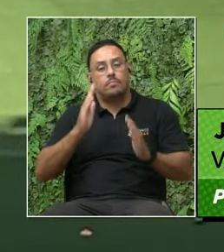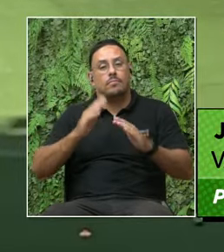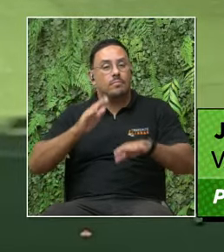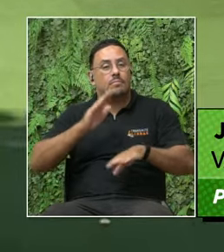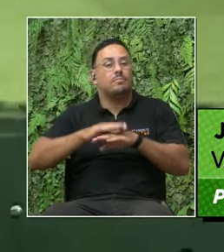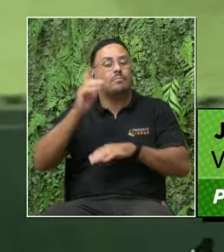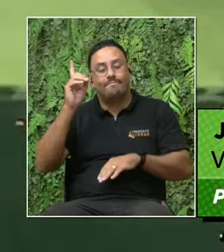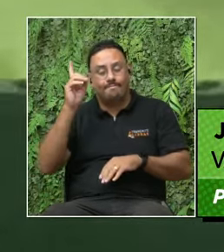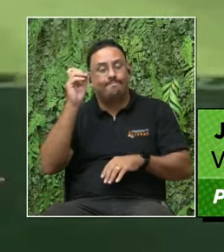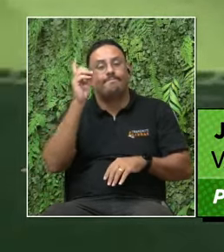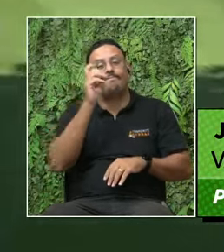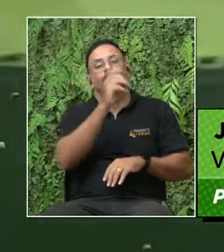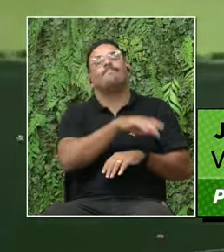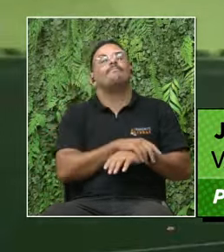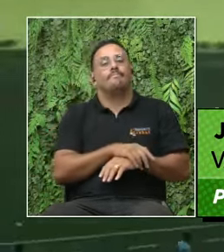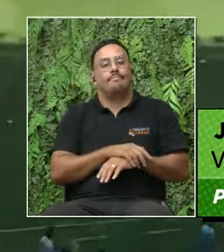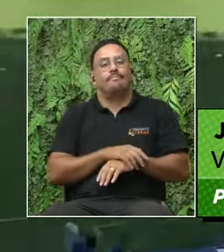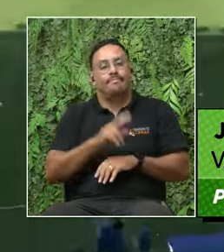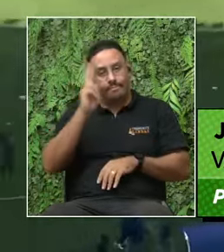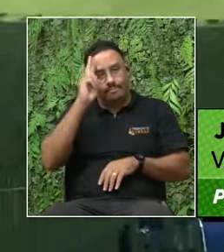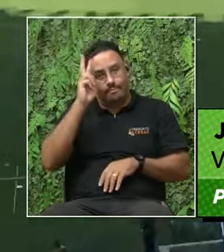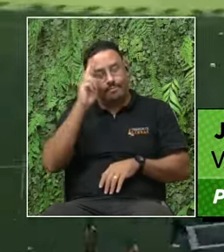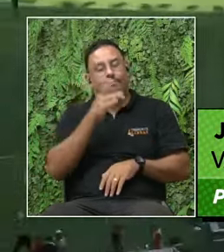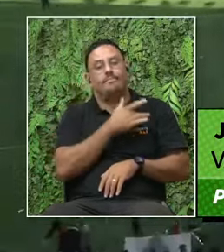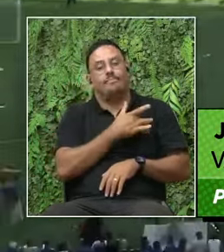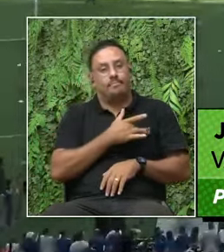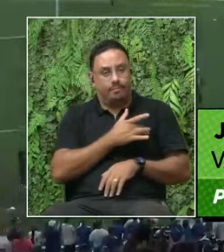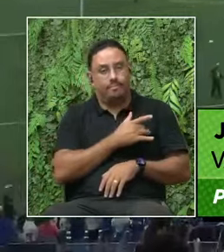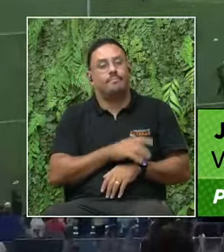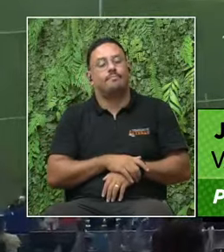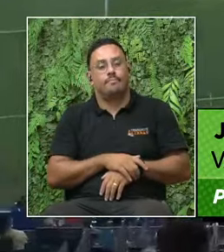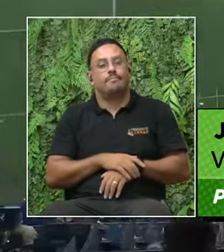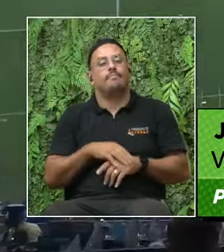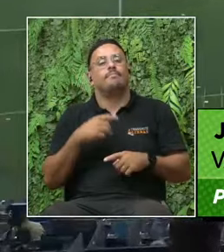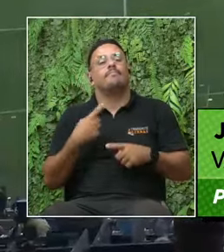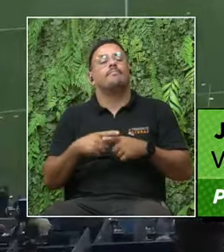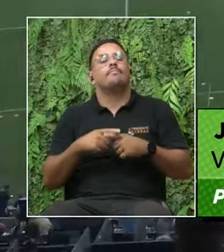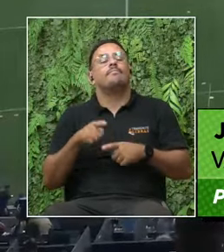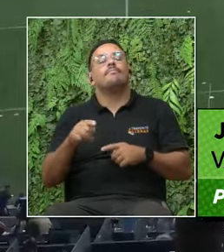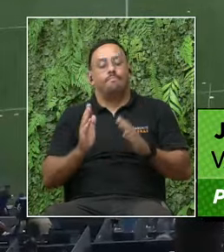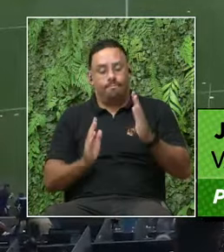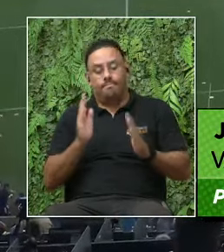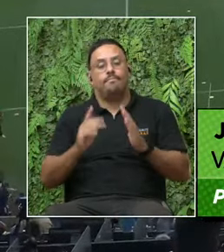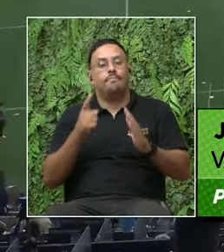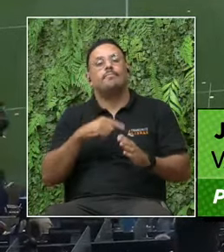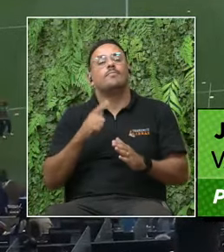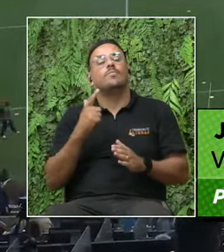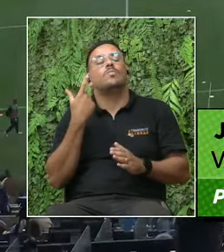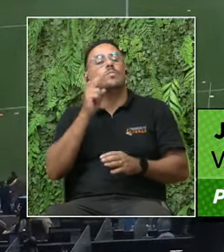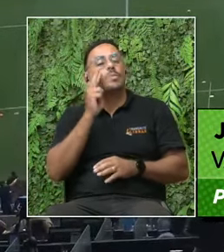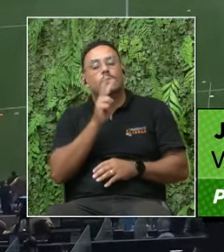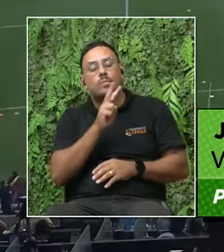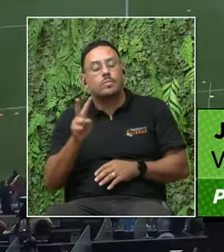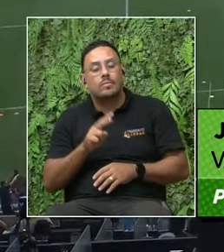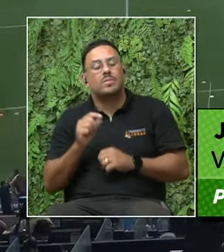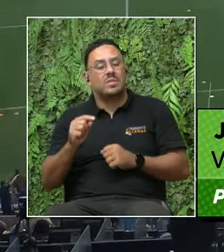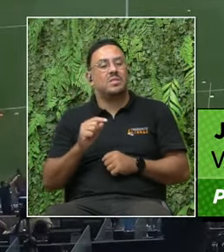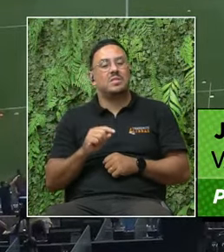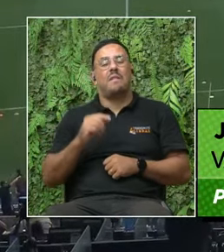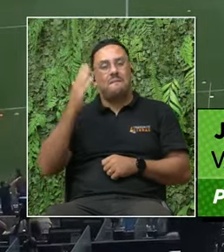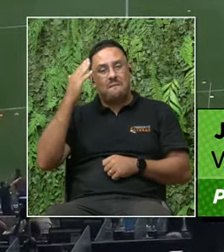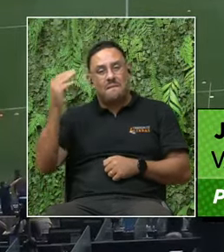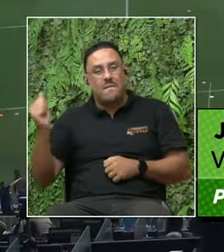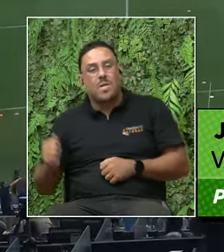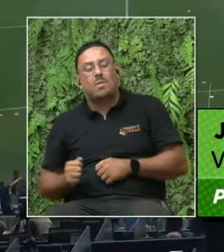críticos e mais difíceis da história do Cruzeiro Sport Clube porque nesse momento que a gente conseguiu ver quem é ídolo quem não